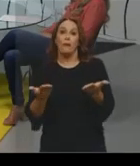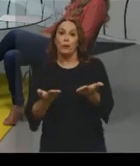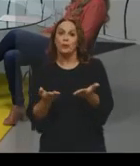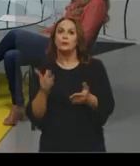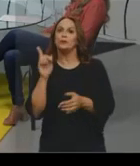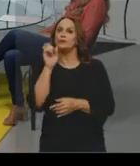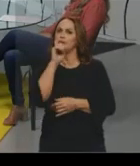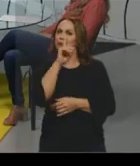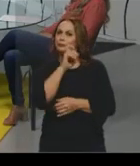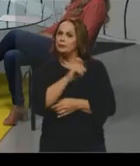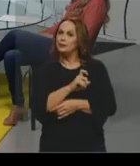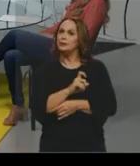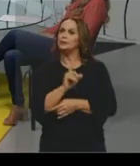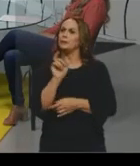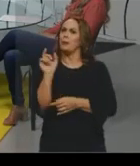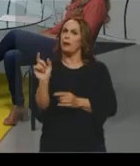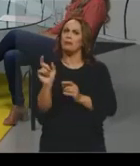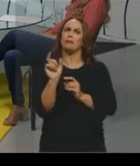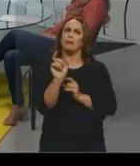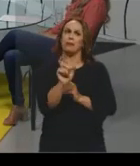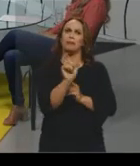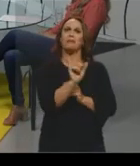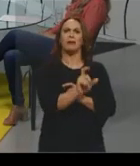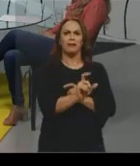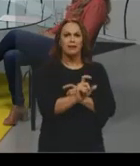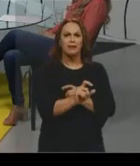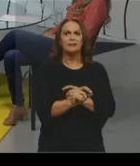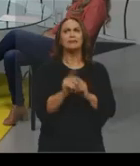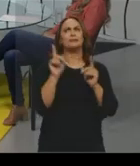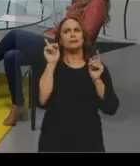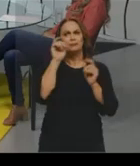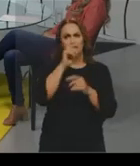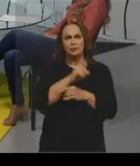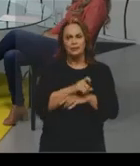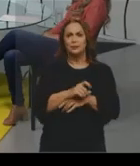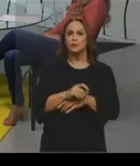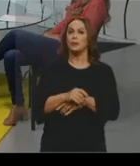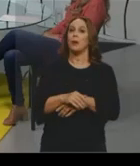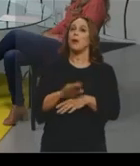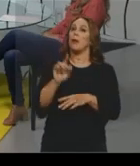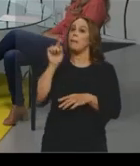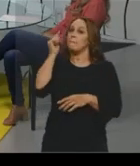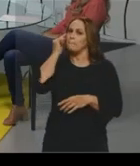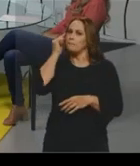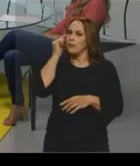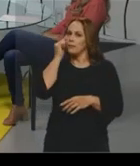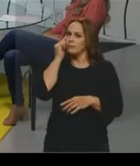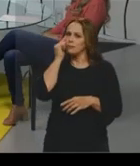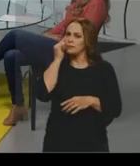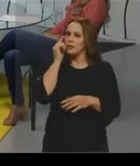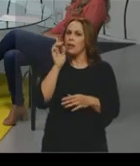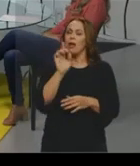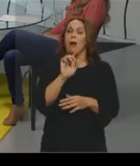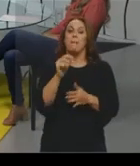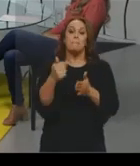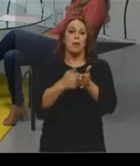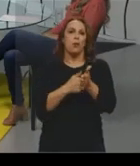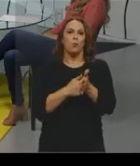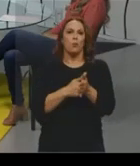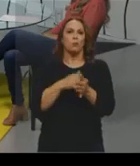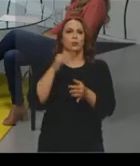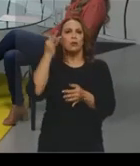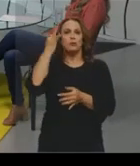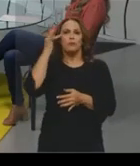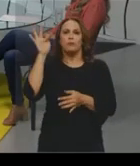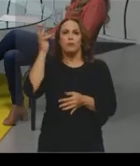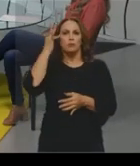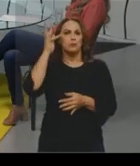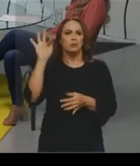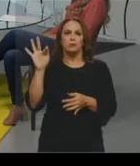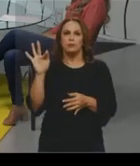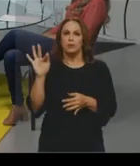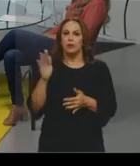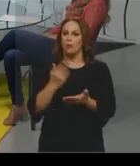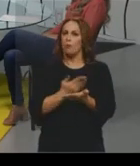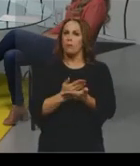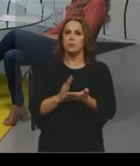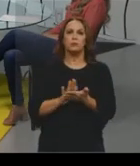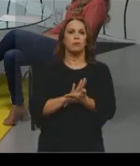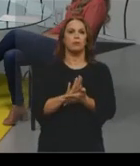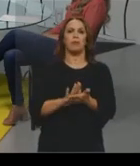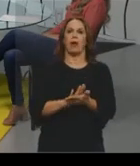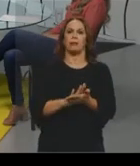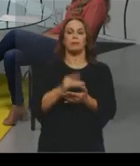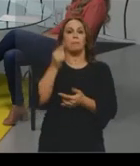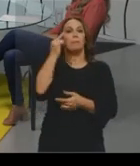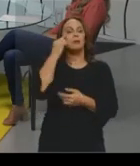ainda não chegou as perguntas ainda de filosofia, né? Porque eu sei que eu vou agarrar nos nomes. Qual a influência da